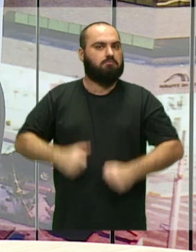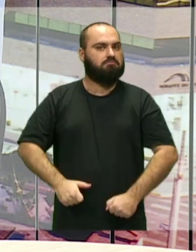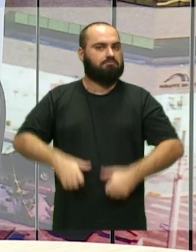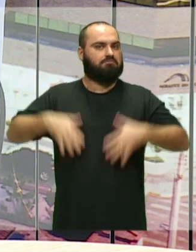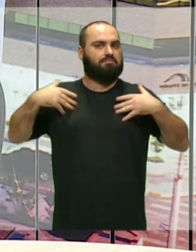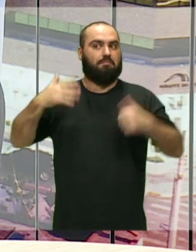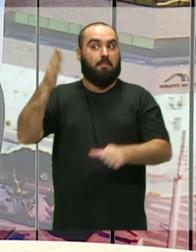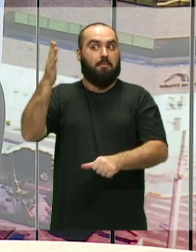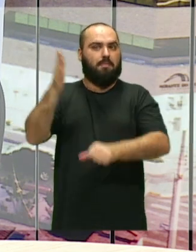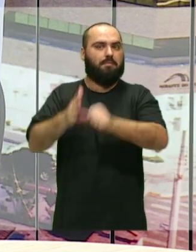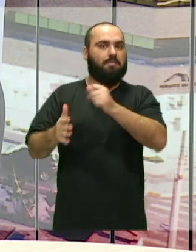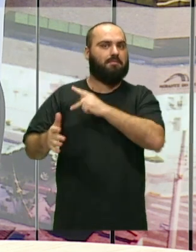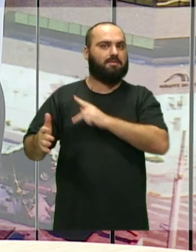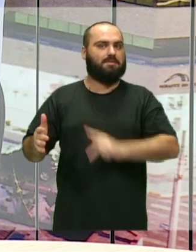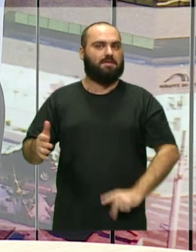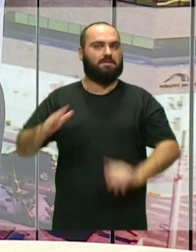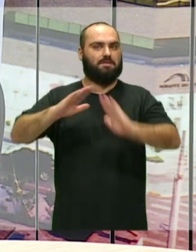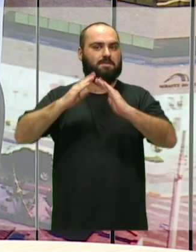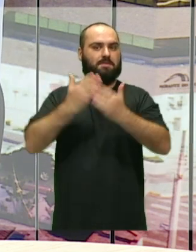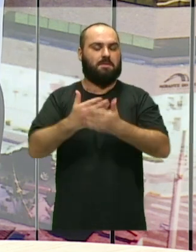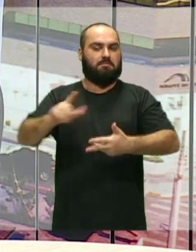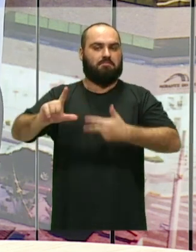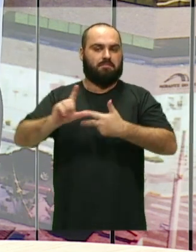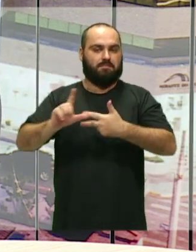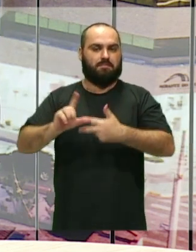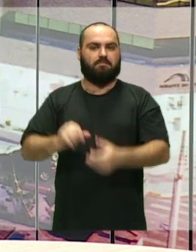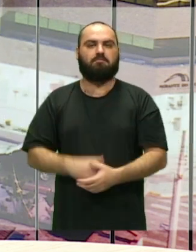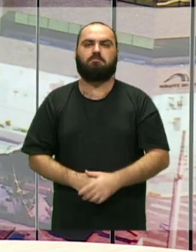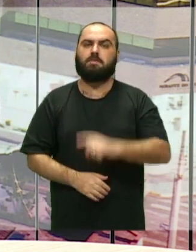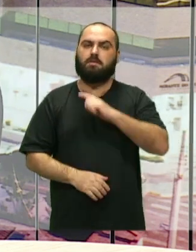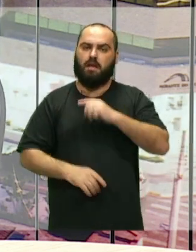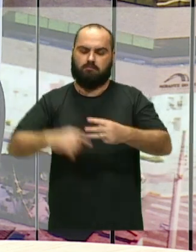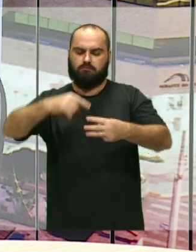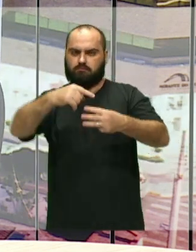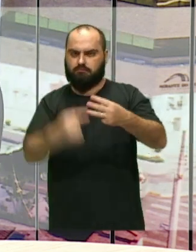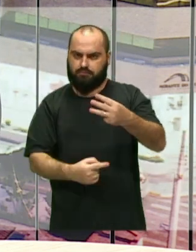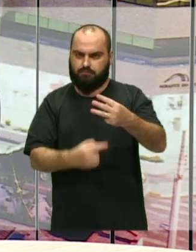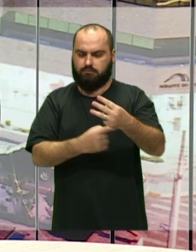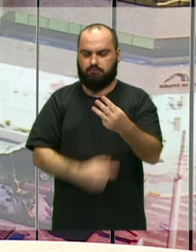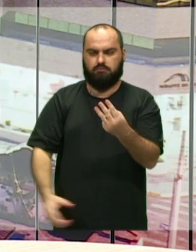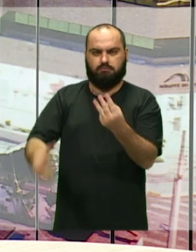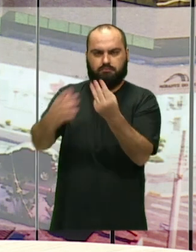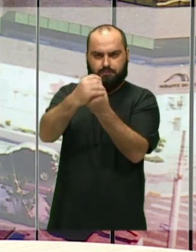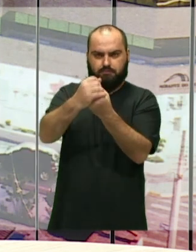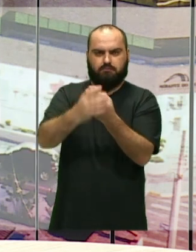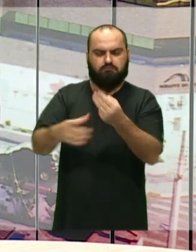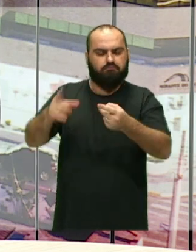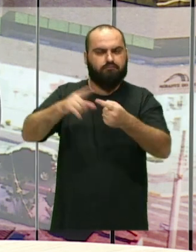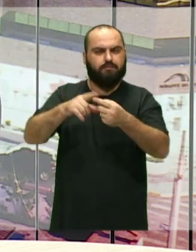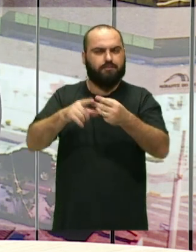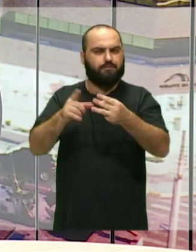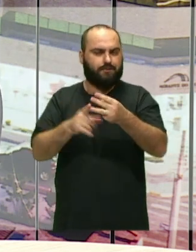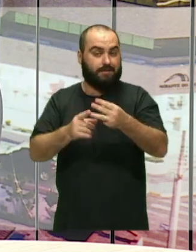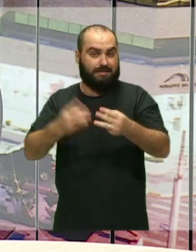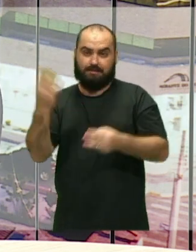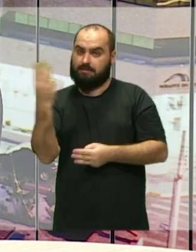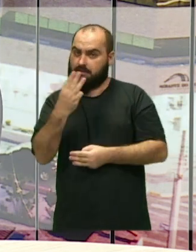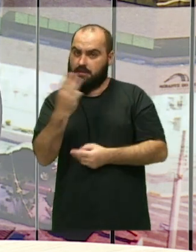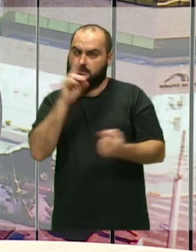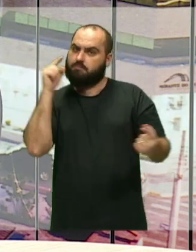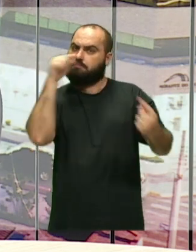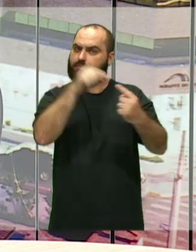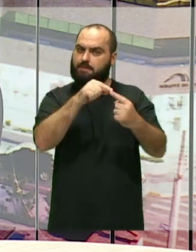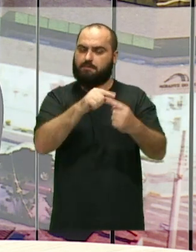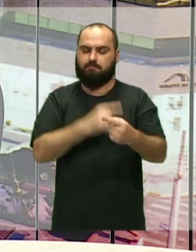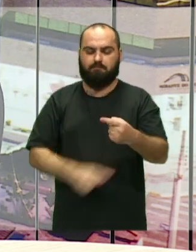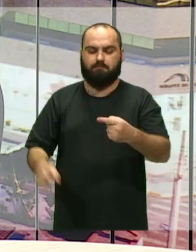do Legislativo a escola ela tem três ela tem um tripé três pontos aí que a gente coloca na mesa hoje